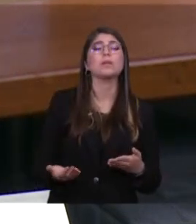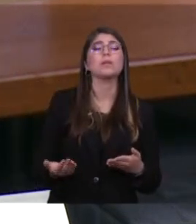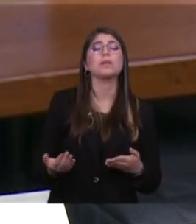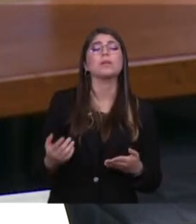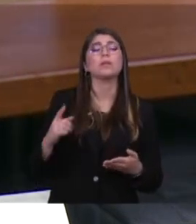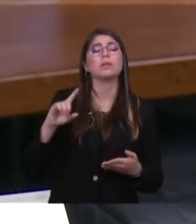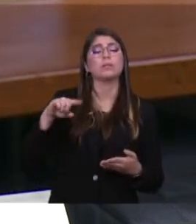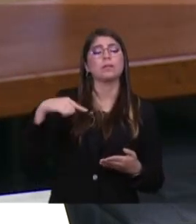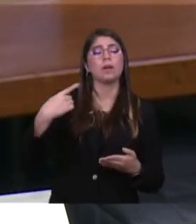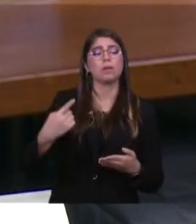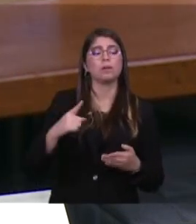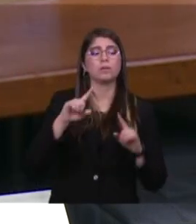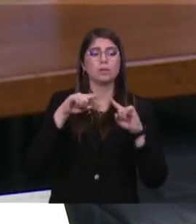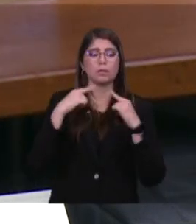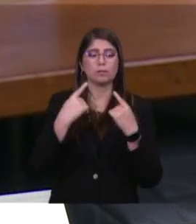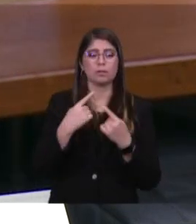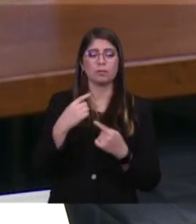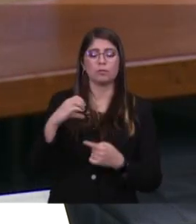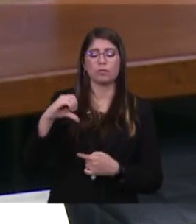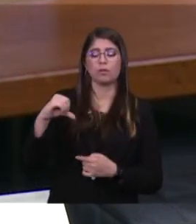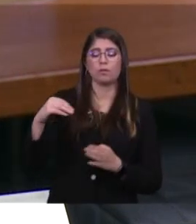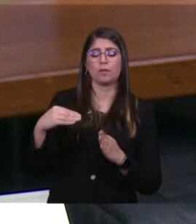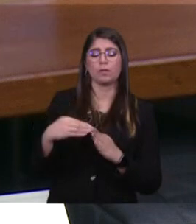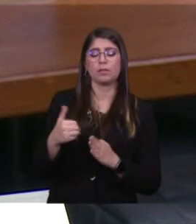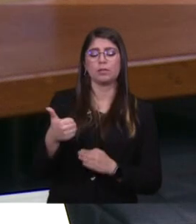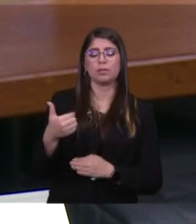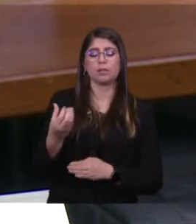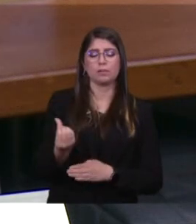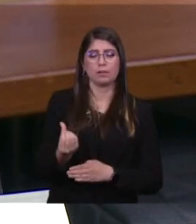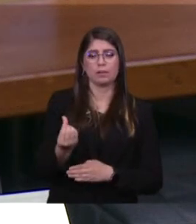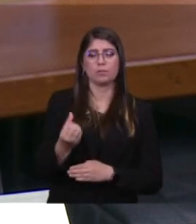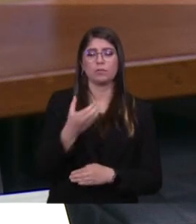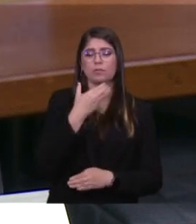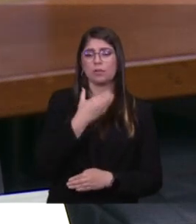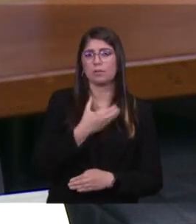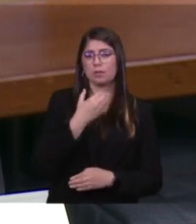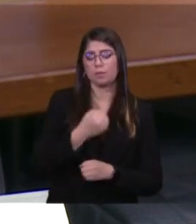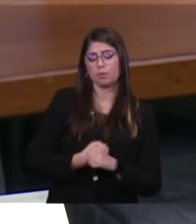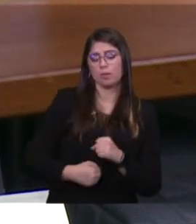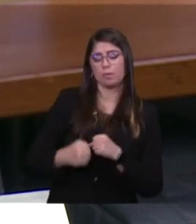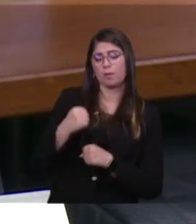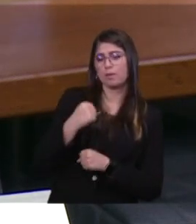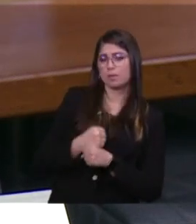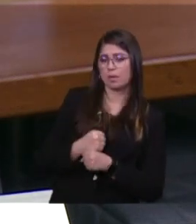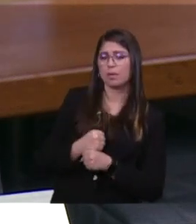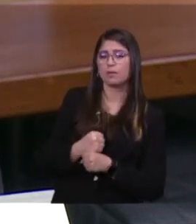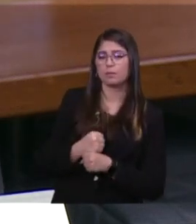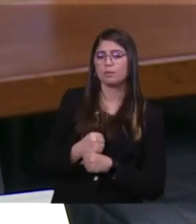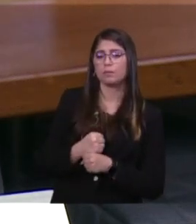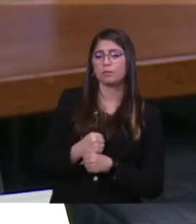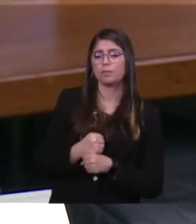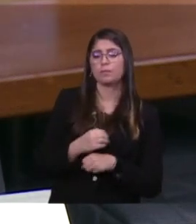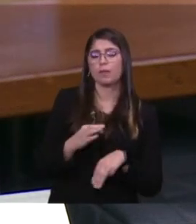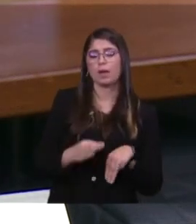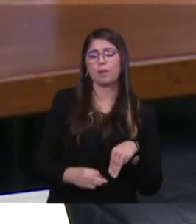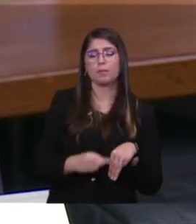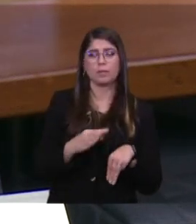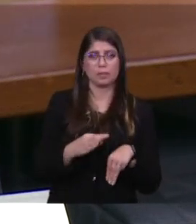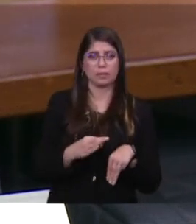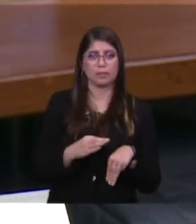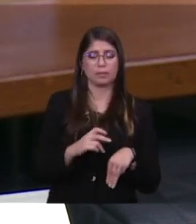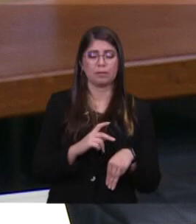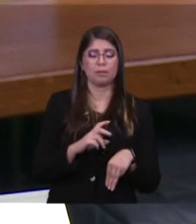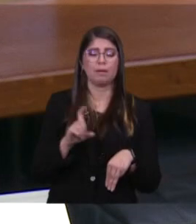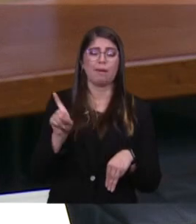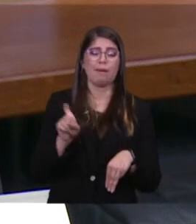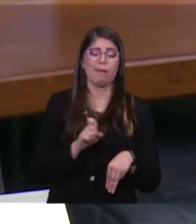sessão subsequente de 9 a 16 de dezembro do ano passado. A nossa eminente ministra e ex-presidente